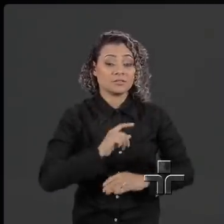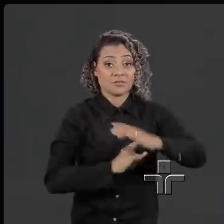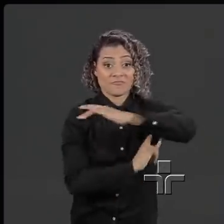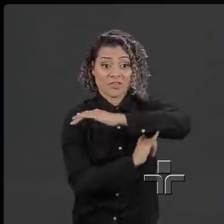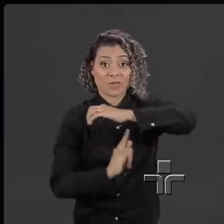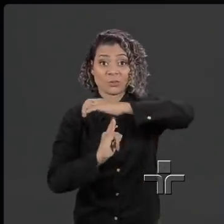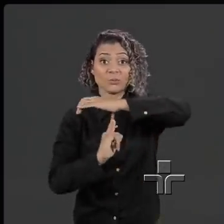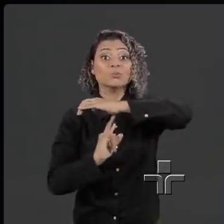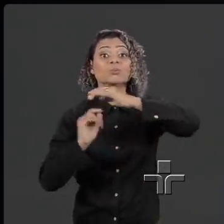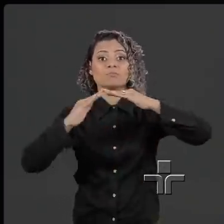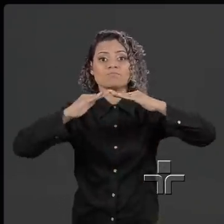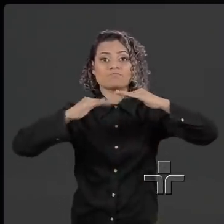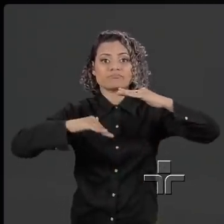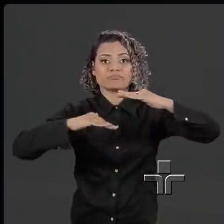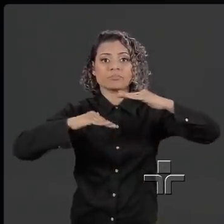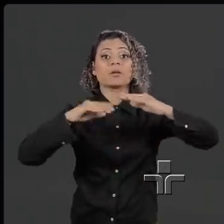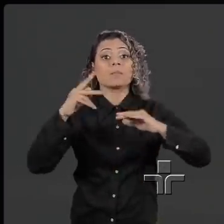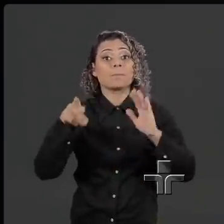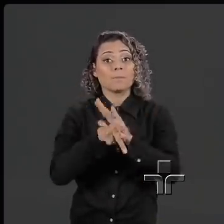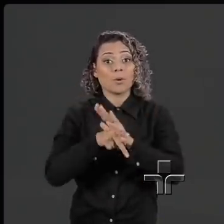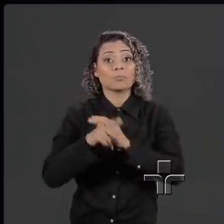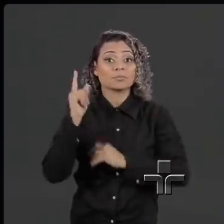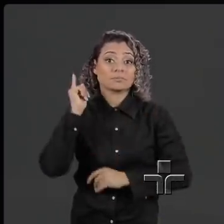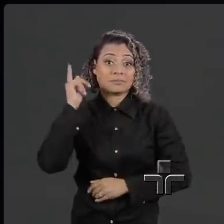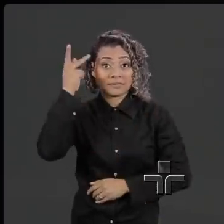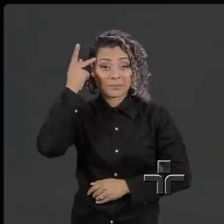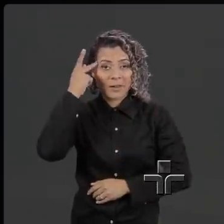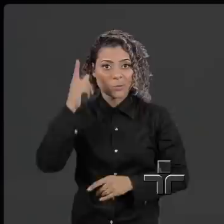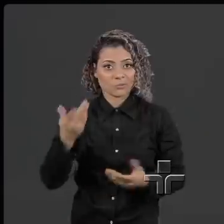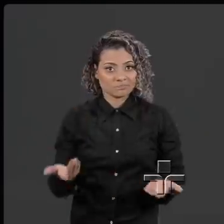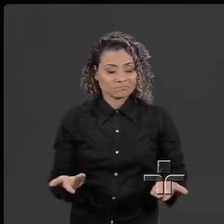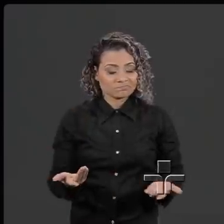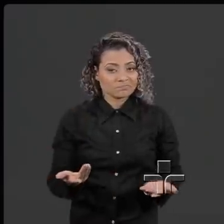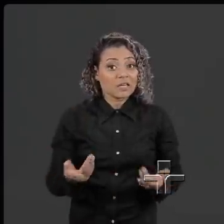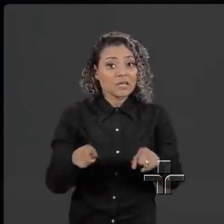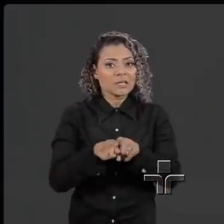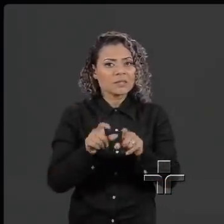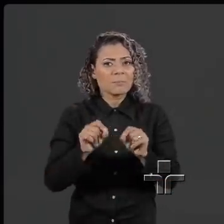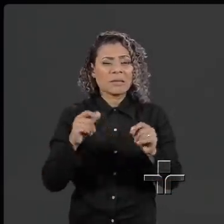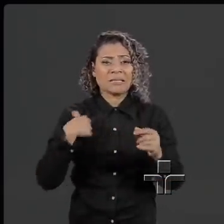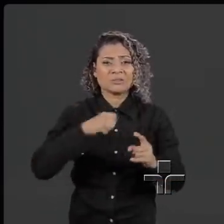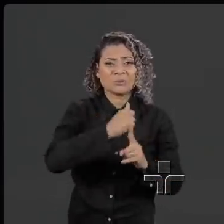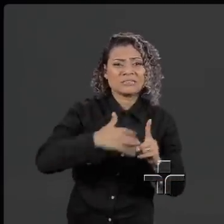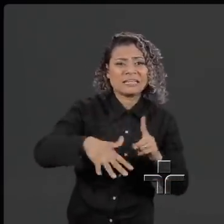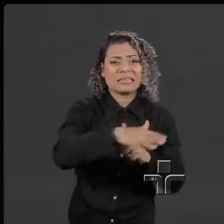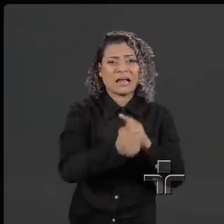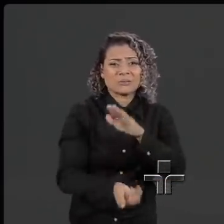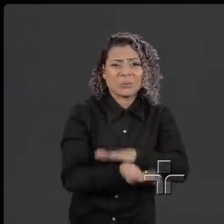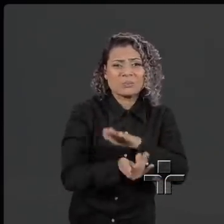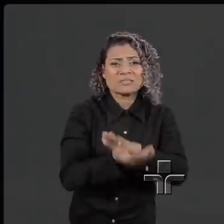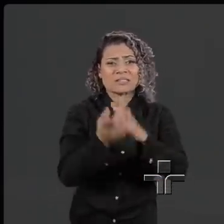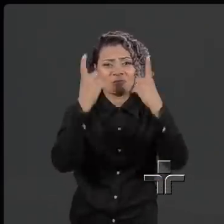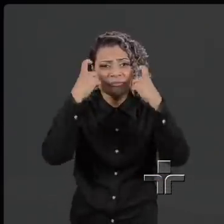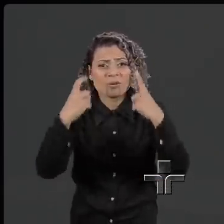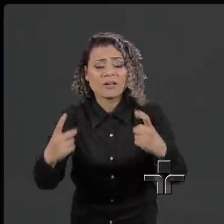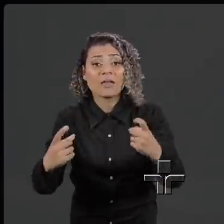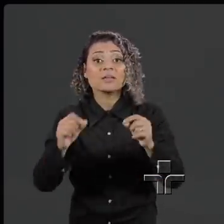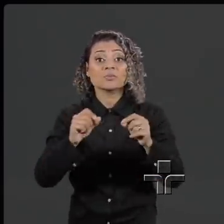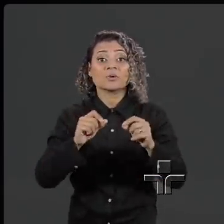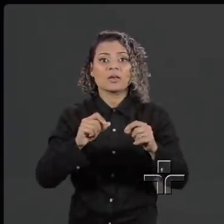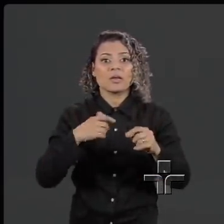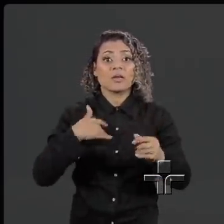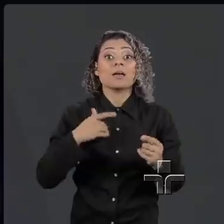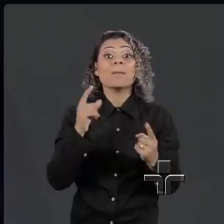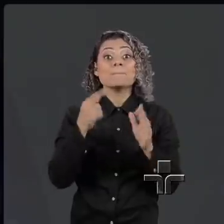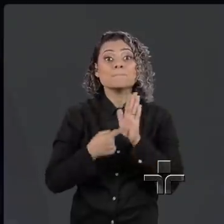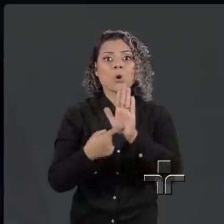cedeu numa das principais vias da capital paulista. Corrupção, violência e as mazelas da sociedade brasileira foram parar na passarela do